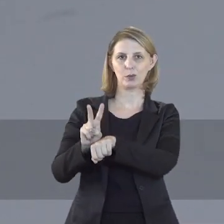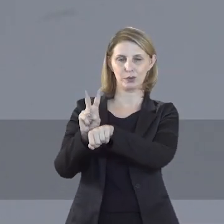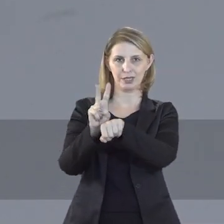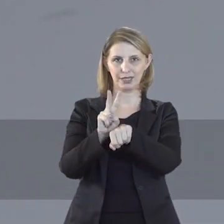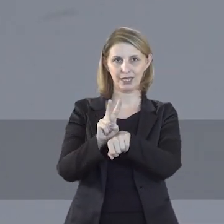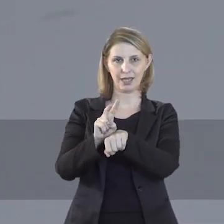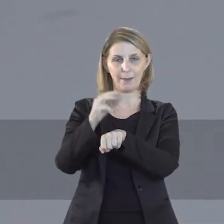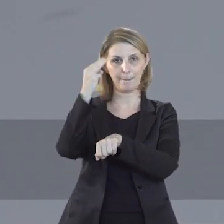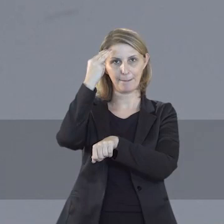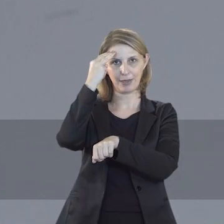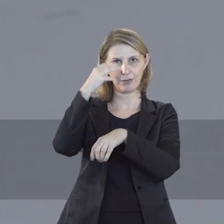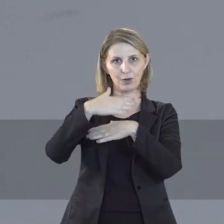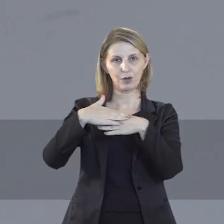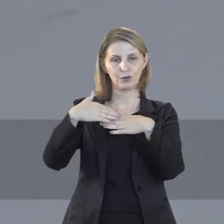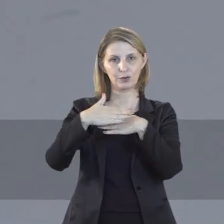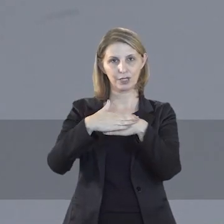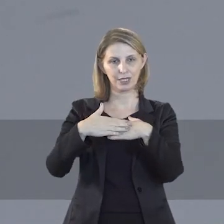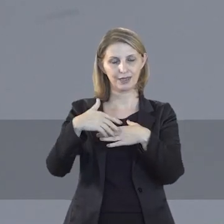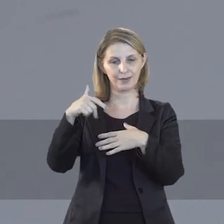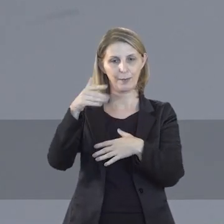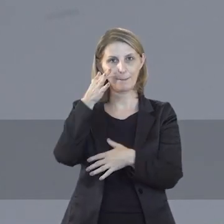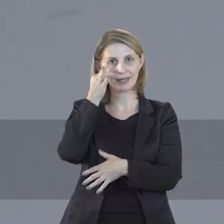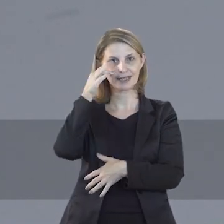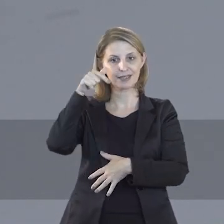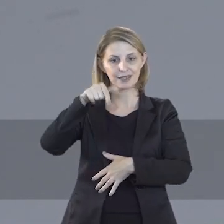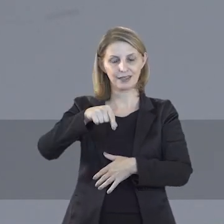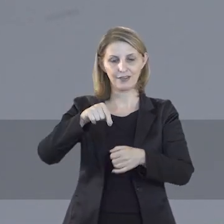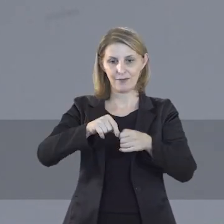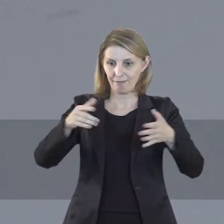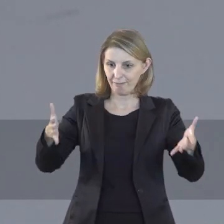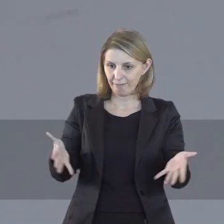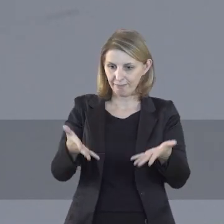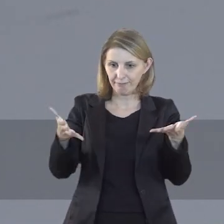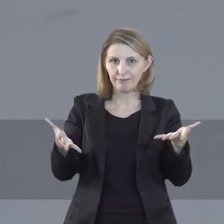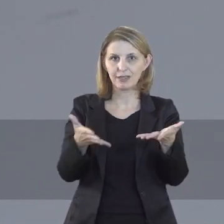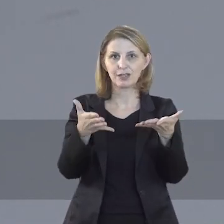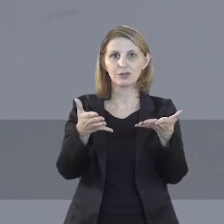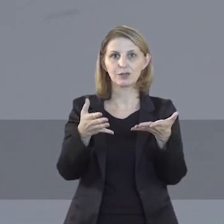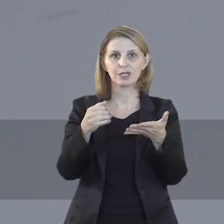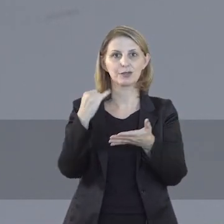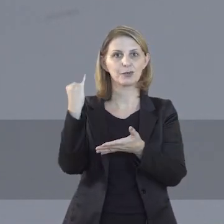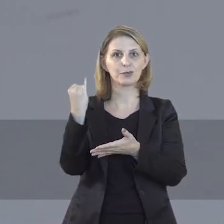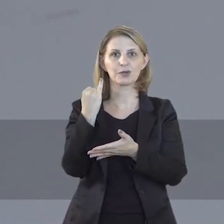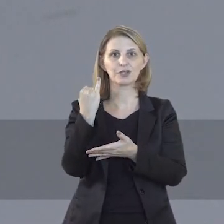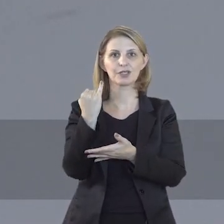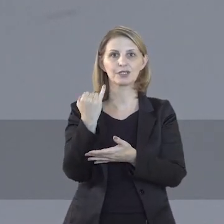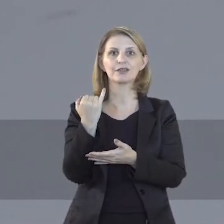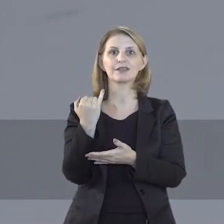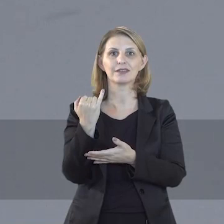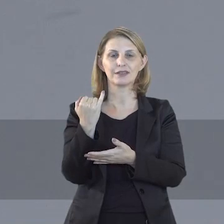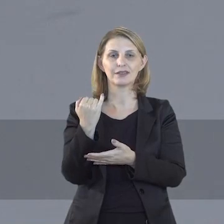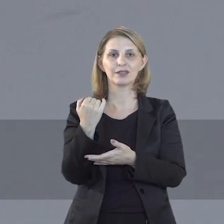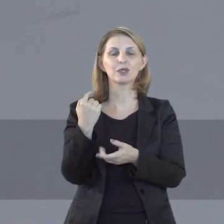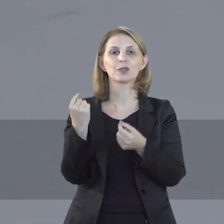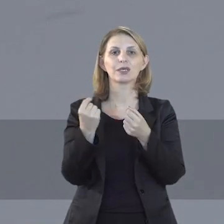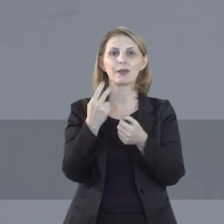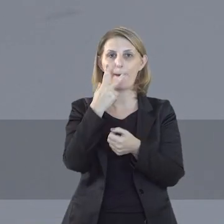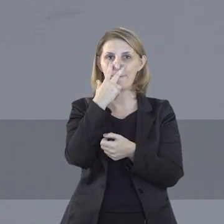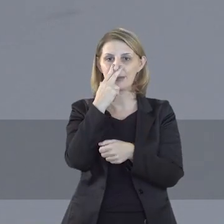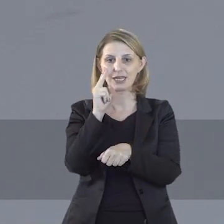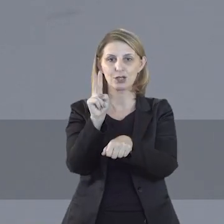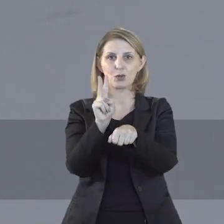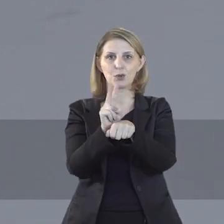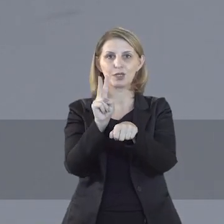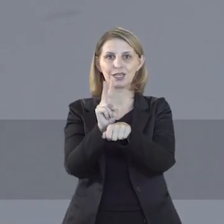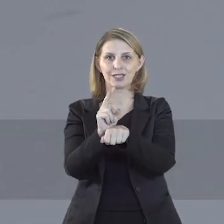né, nessa profissão que é a arte de cuidar do outro, né, uma memória afetiva de estar aqui promovendo